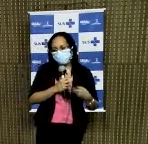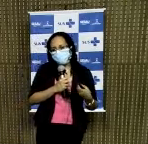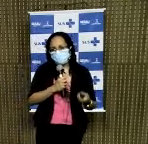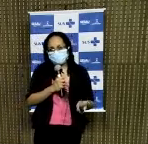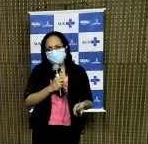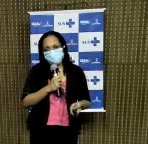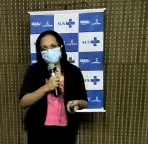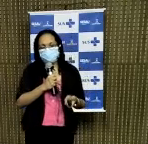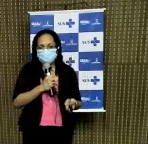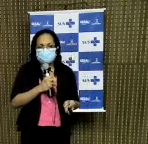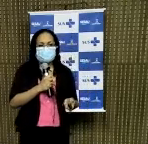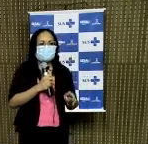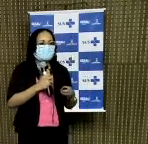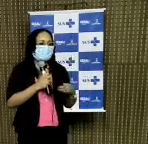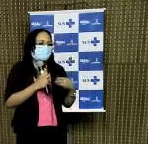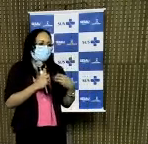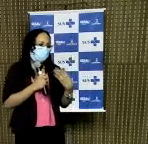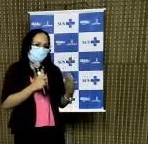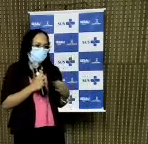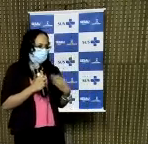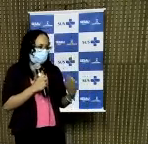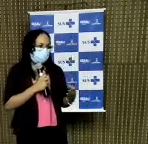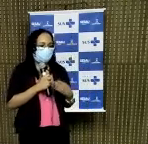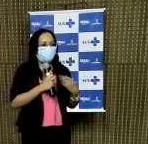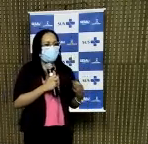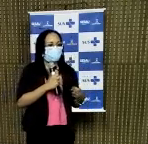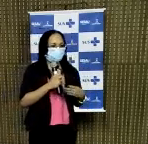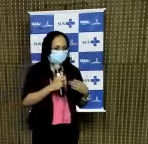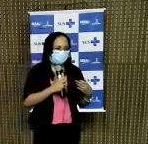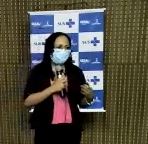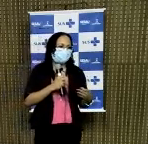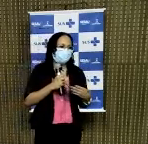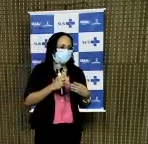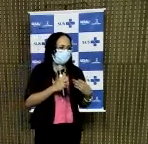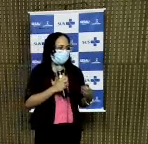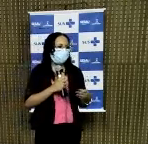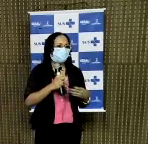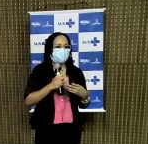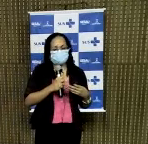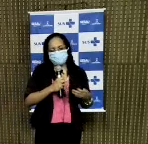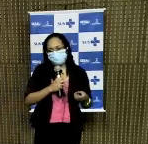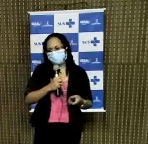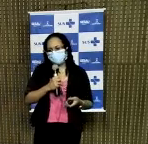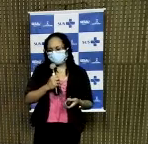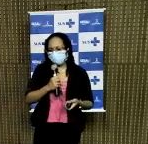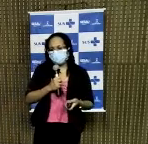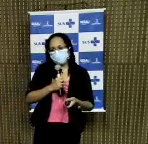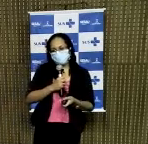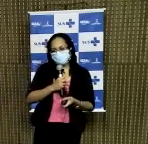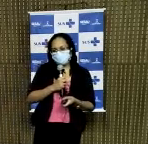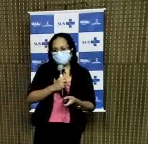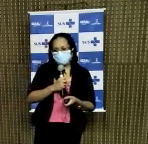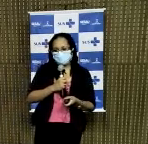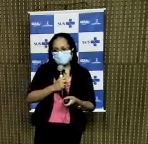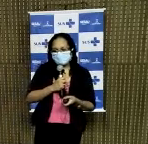2021 era uma usuária de droga, que a gente perdeu o contato, né, durante o período, ela não realizou o tratamento adequado e